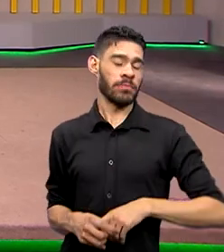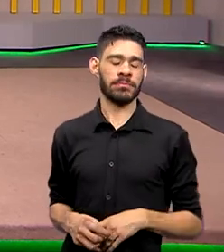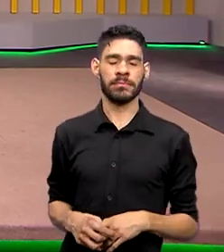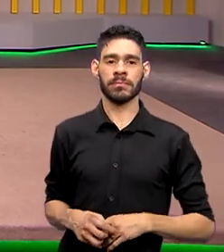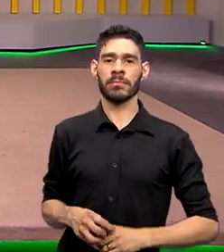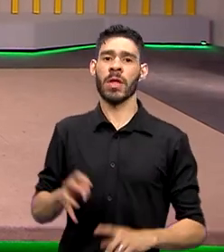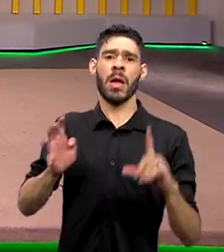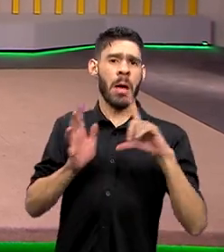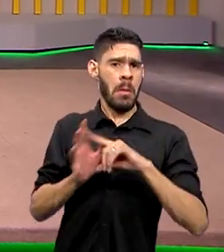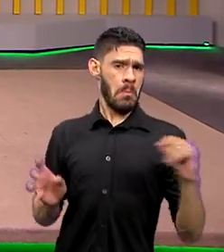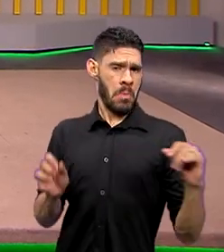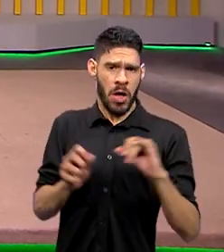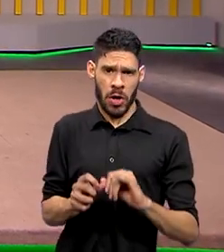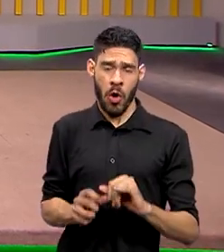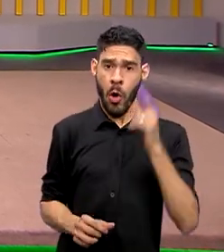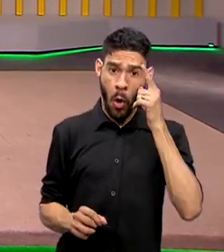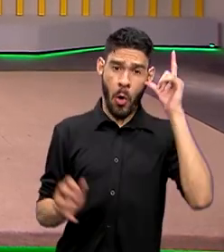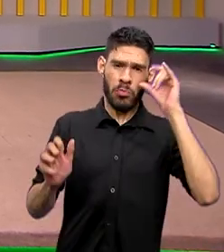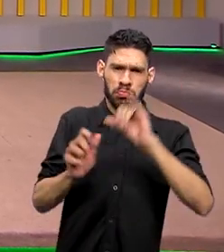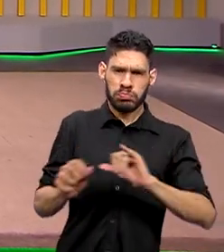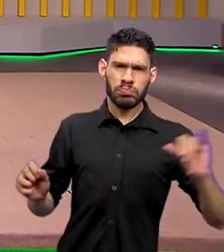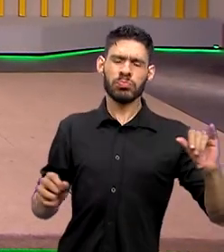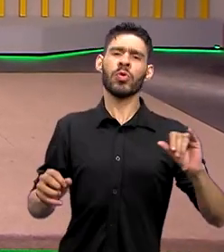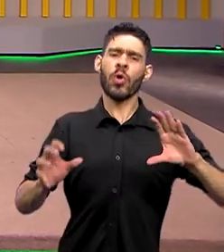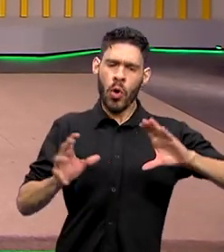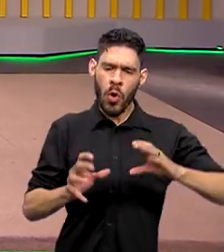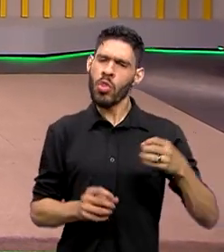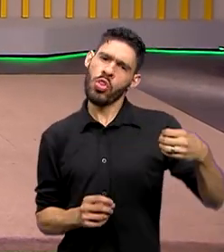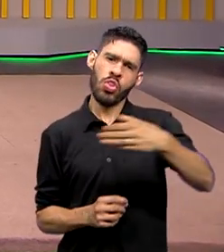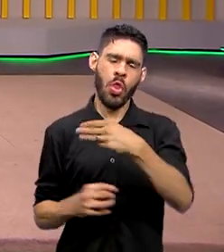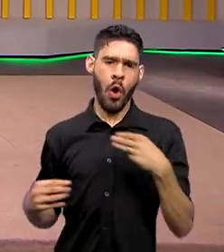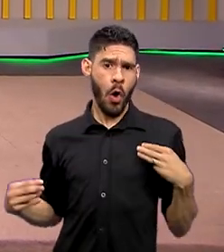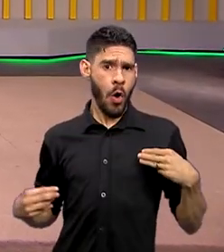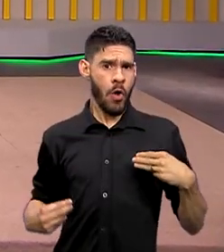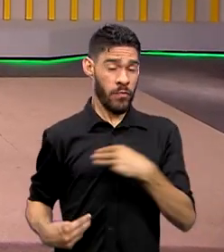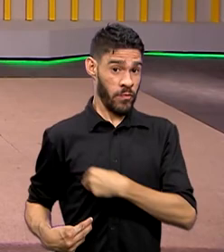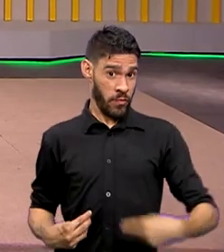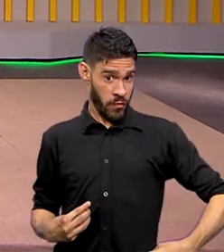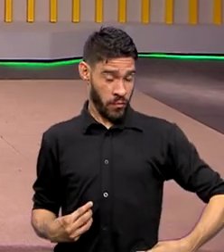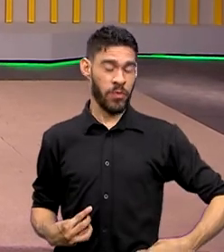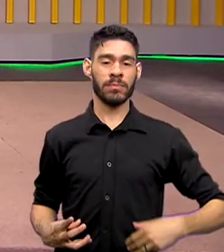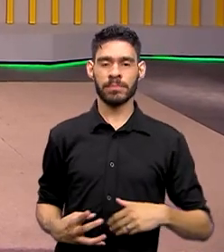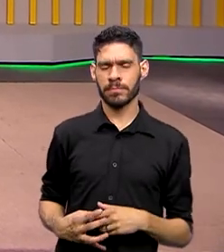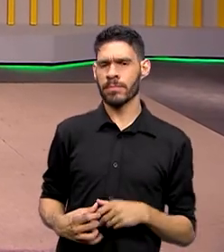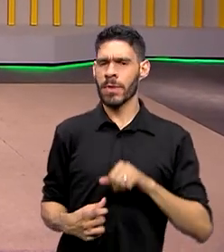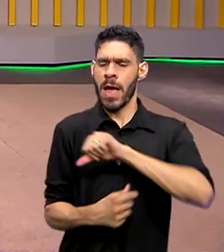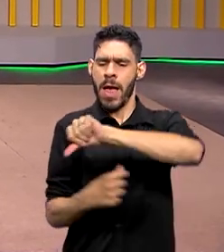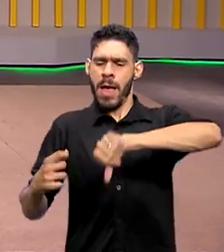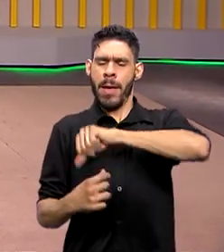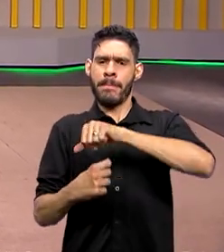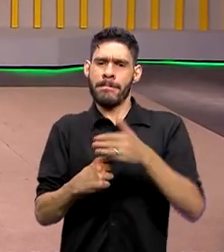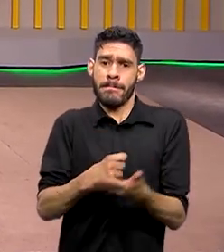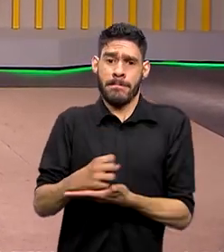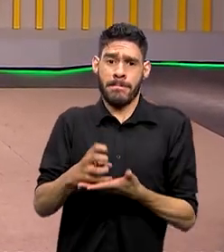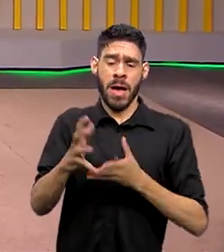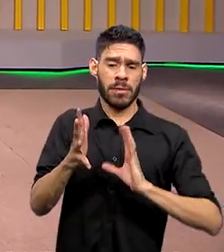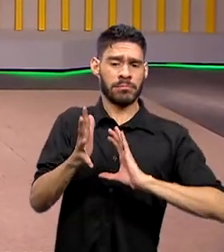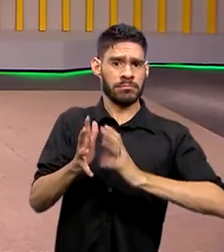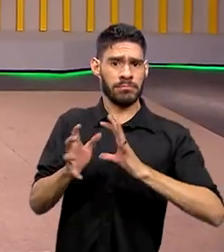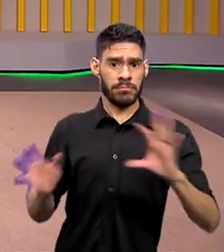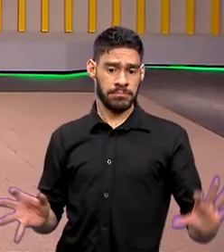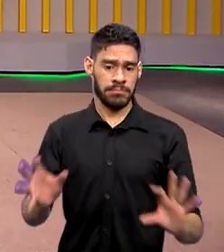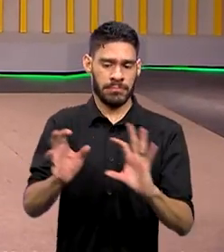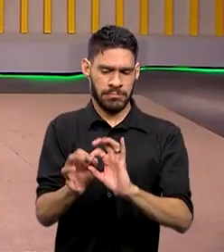O Palácio do Planalto anunciou ontem novos ministros para o governo. Com as mudanças, a base de partidos